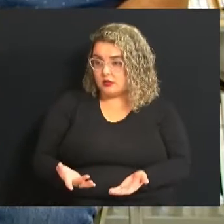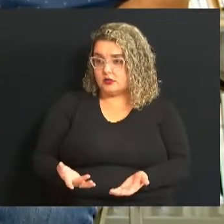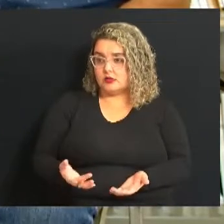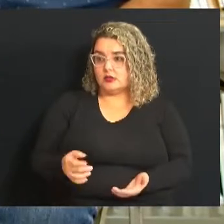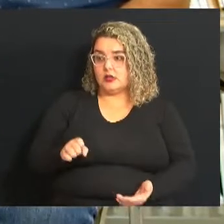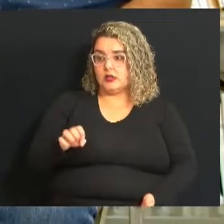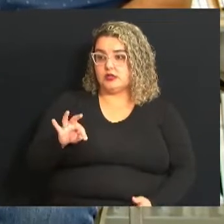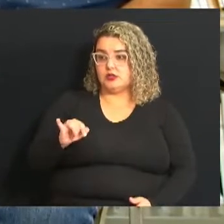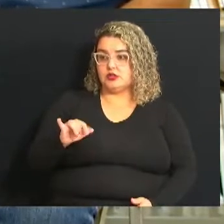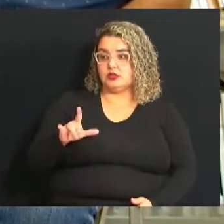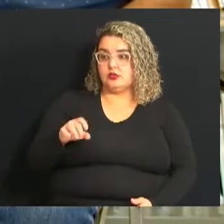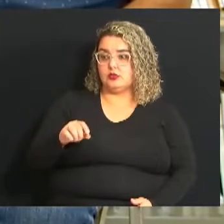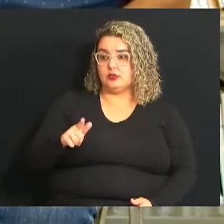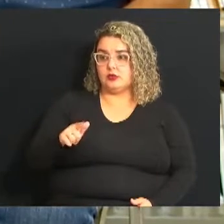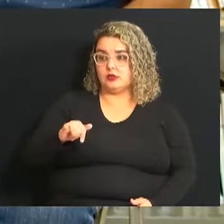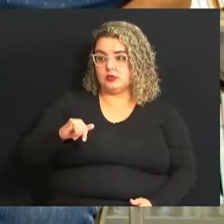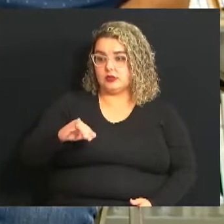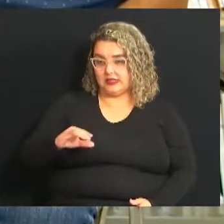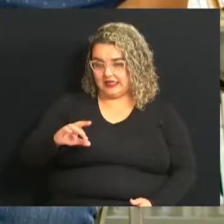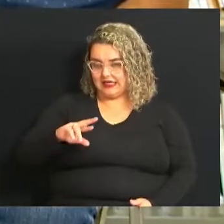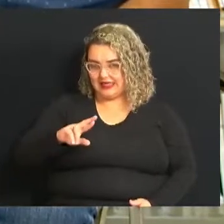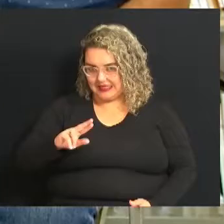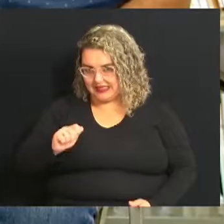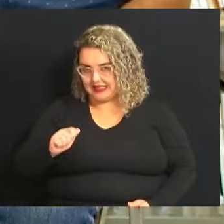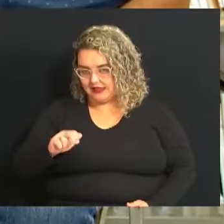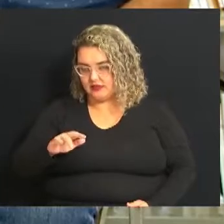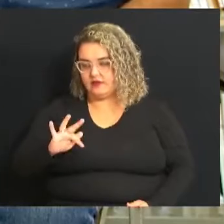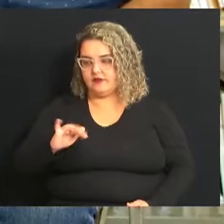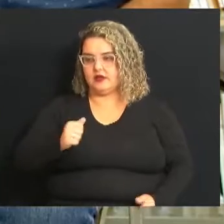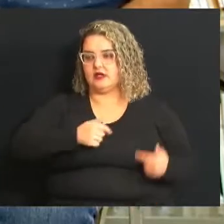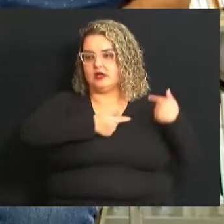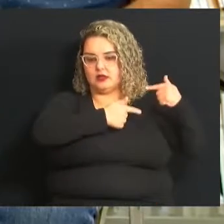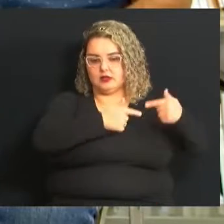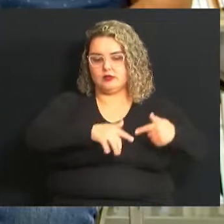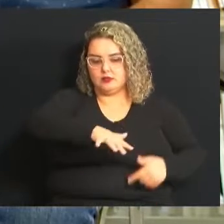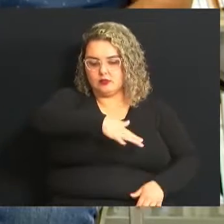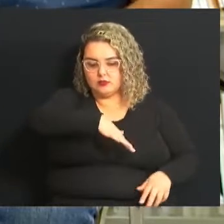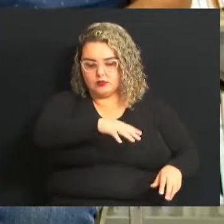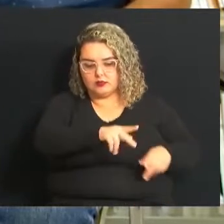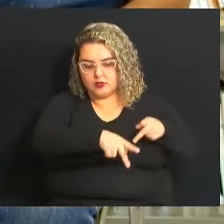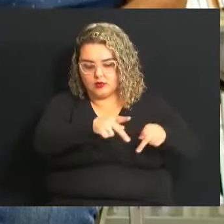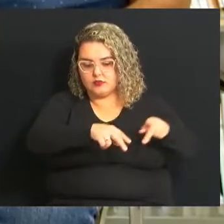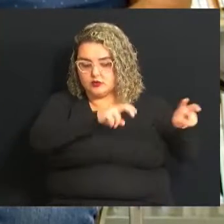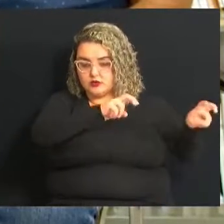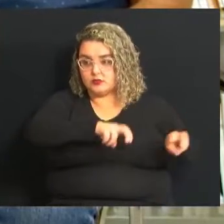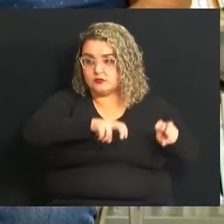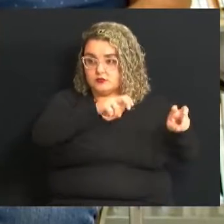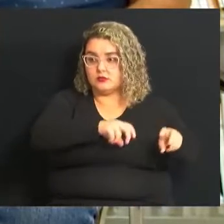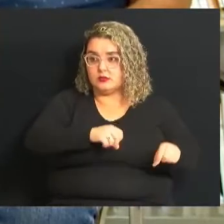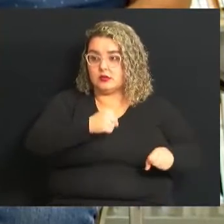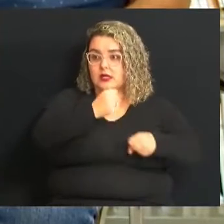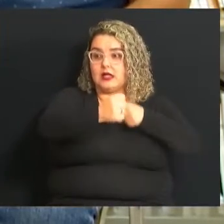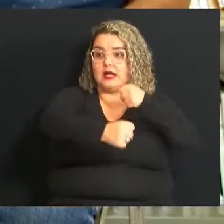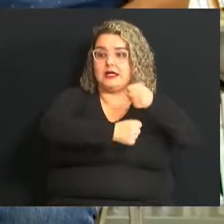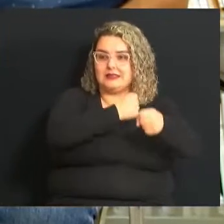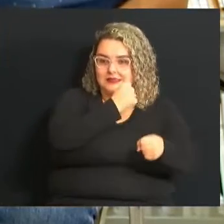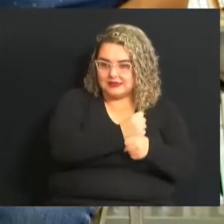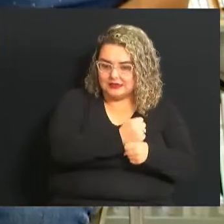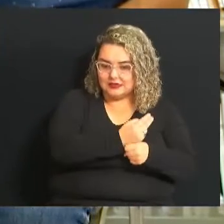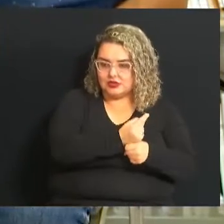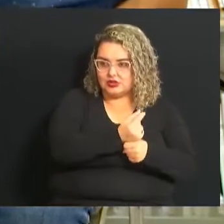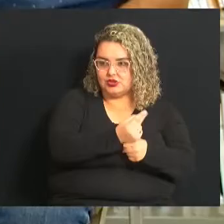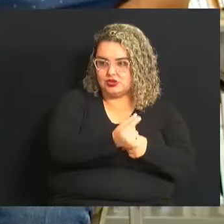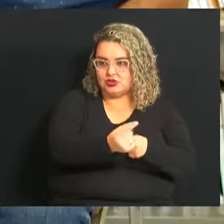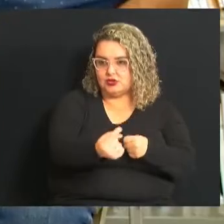clássica entre povos rurais, né, ela tende a ser anual, né? O ideal é que ela dure